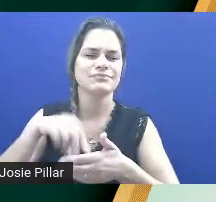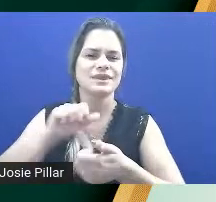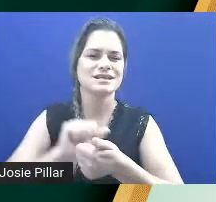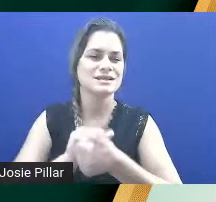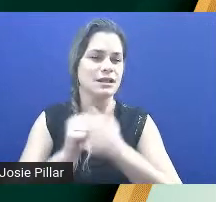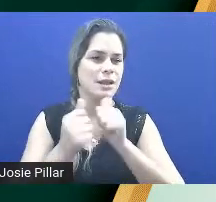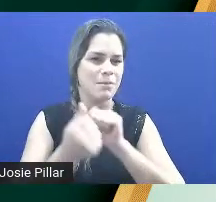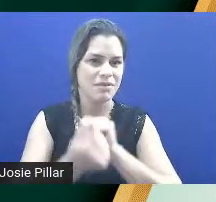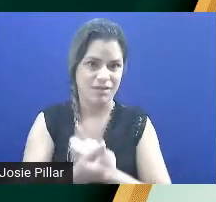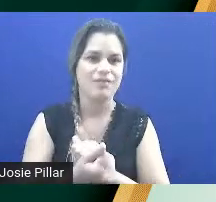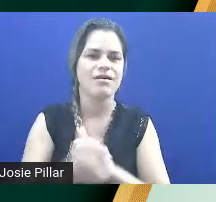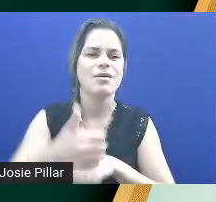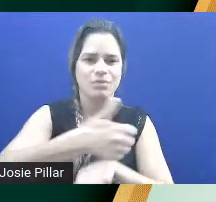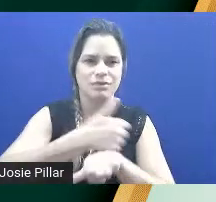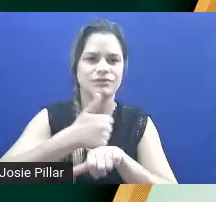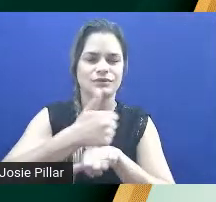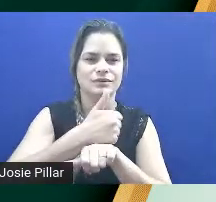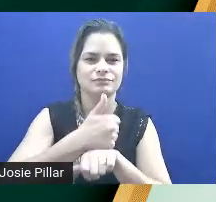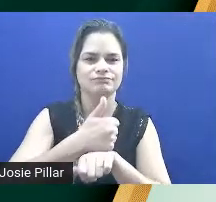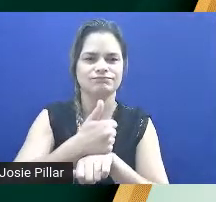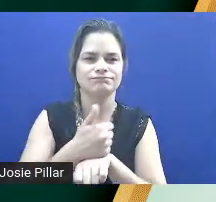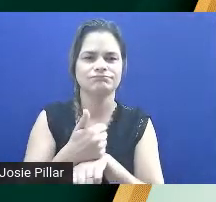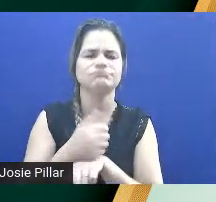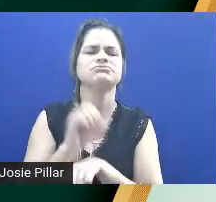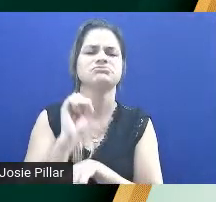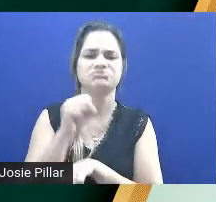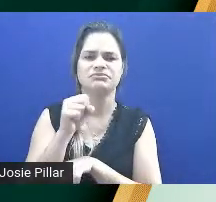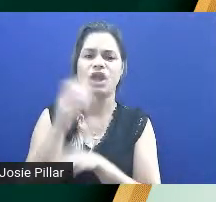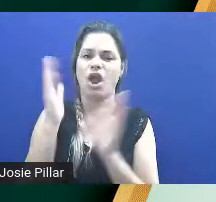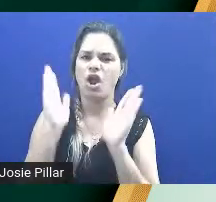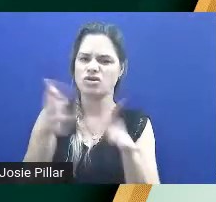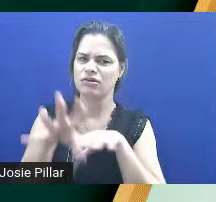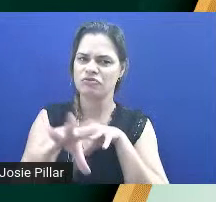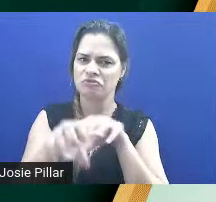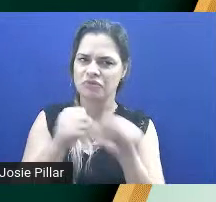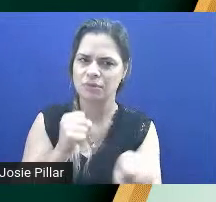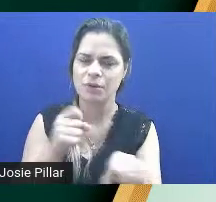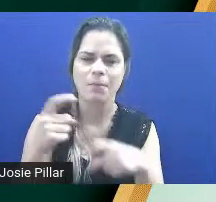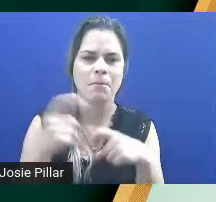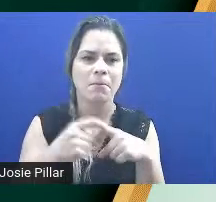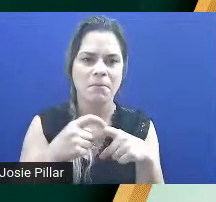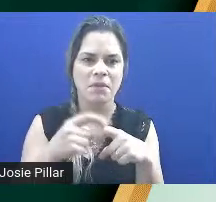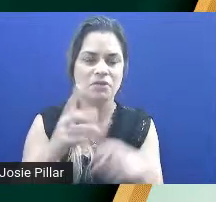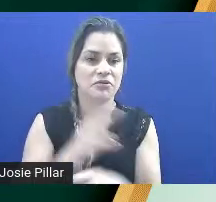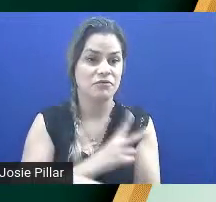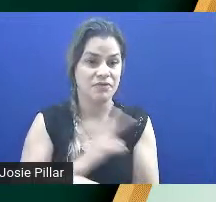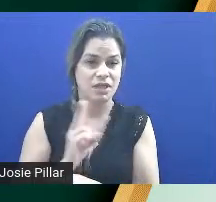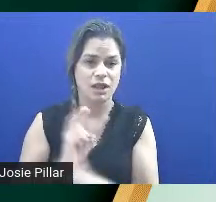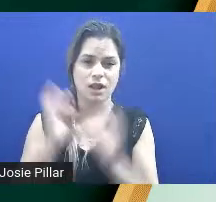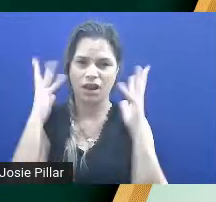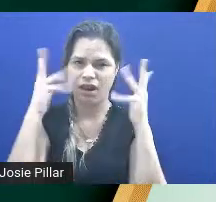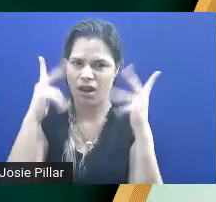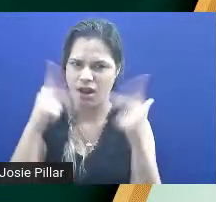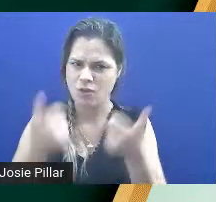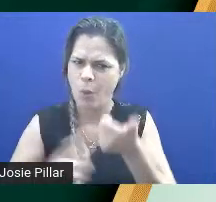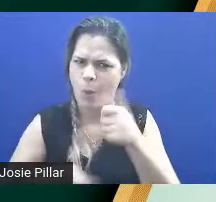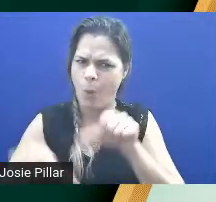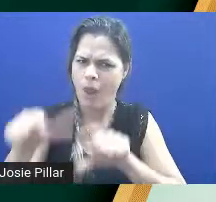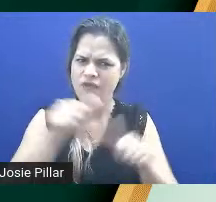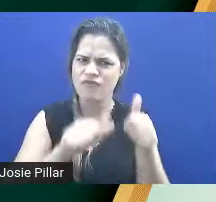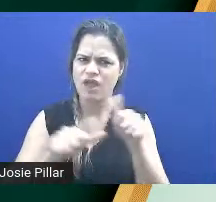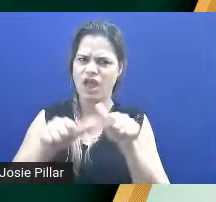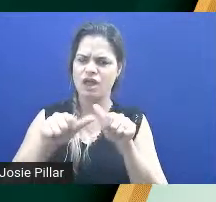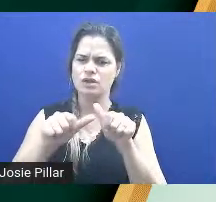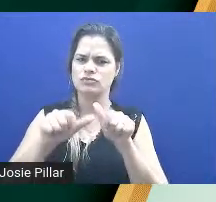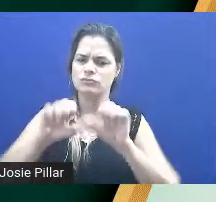profissionalmente. Tenho certeza que hoje se formam médicos veterinários extremamente qualificados. Isso é fruto do esforço de cada